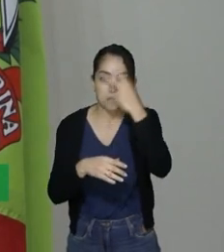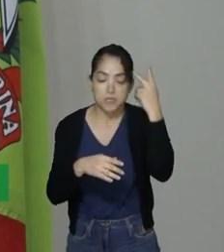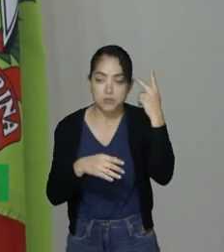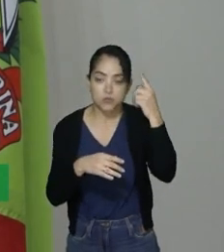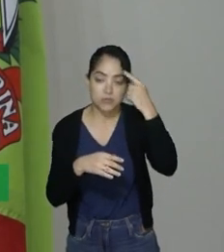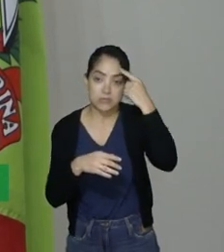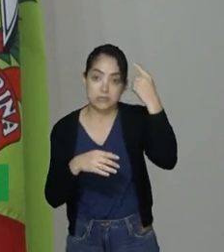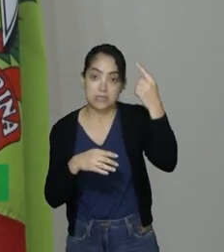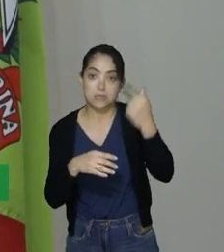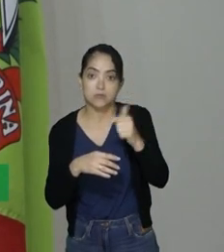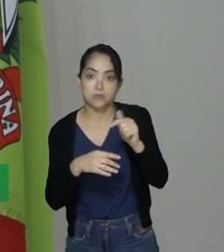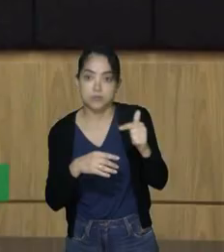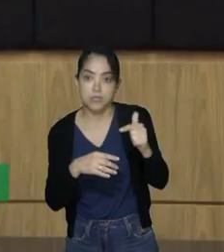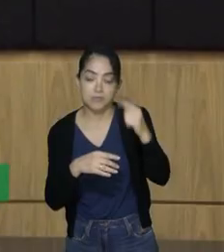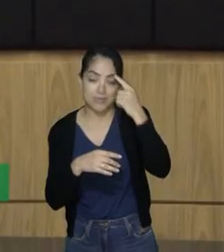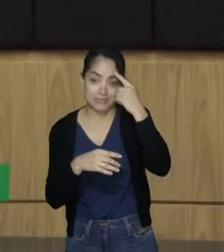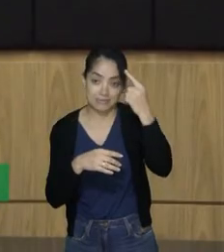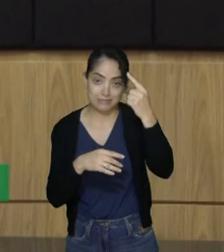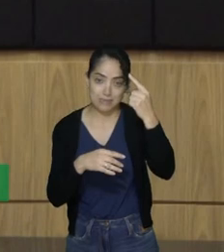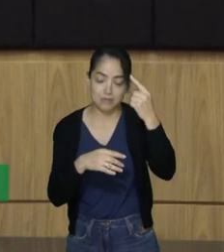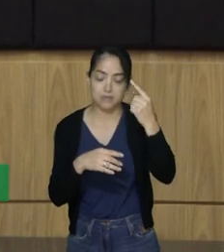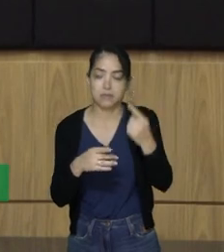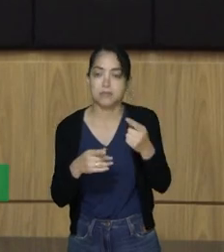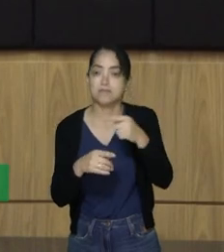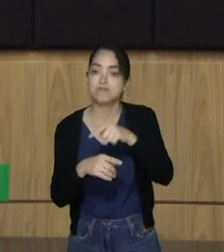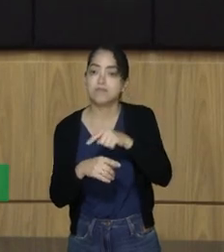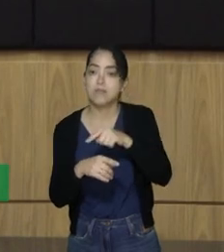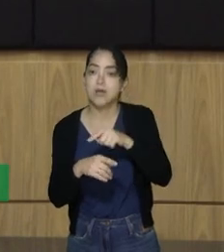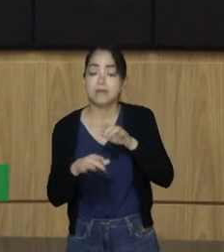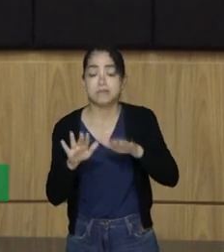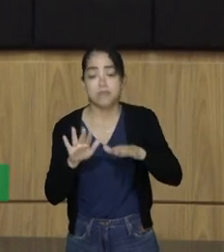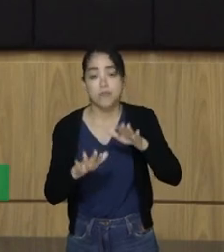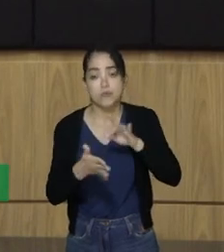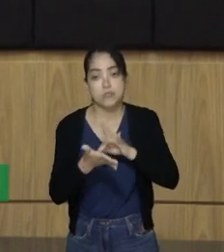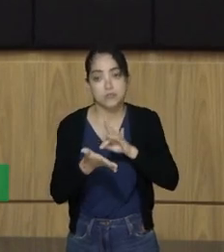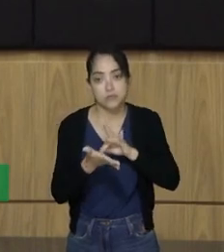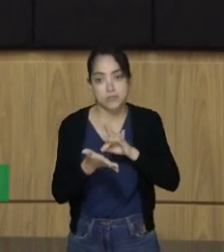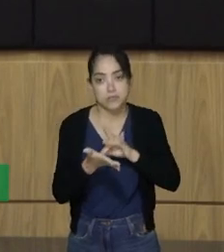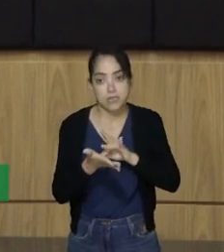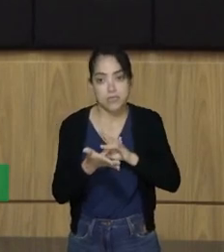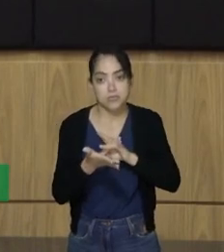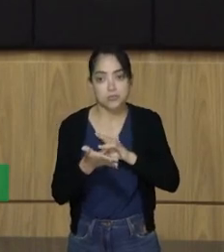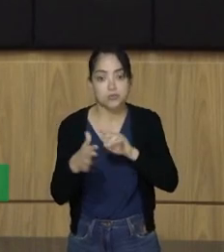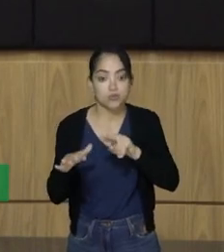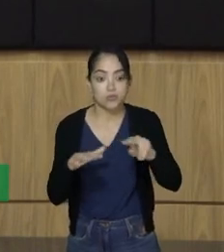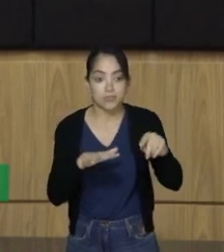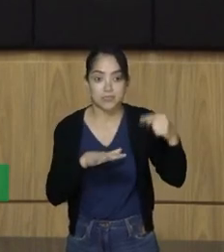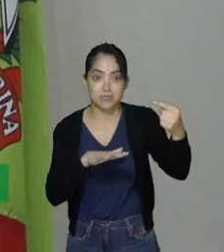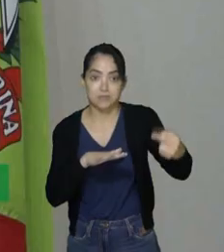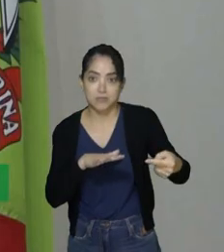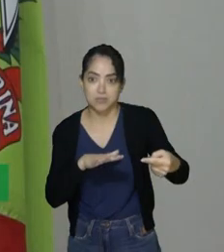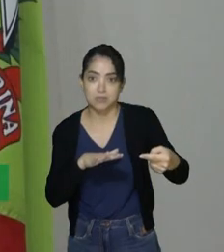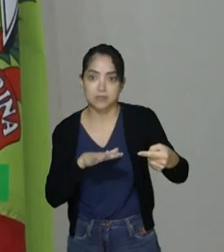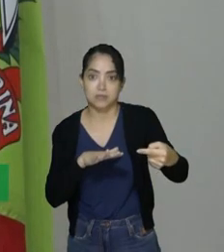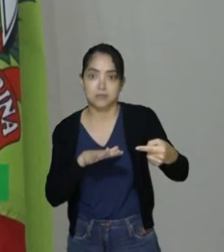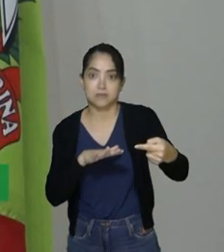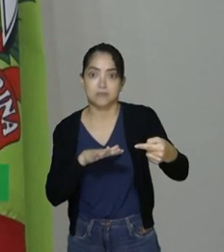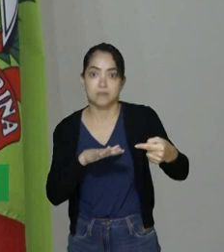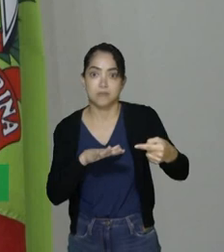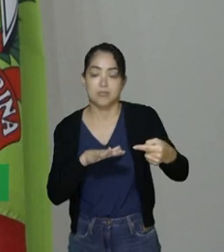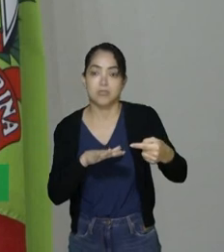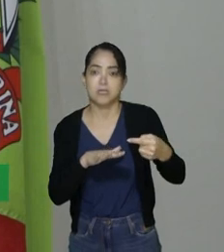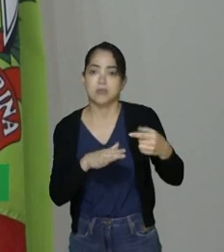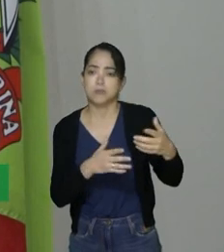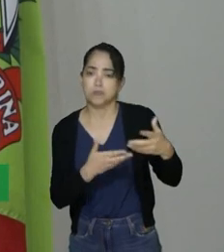ideias, as ideias têm pessoas. Talvez isso seja verdade. Logo na semana seguinte, eu comecei a ser provocado